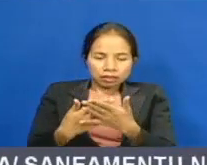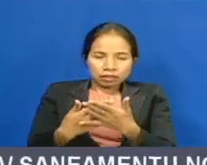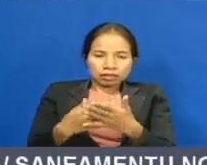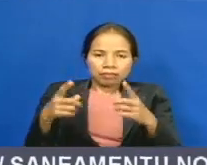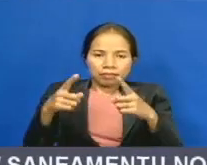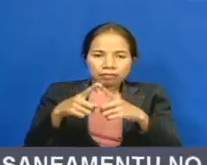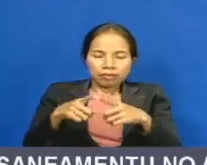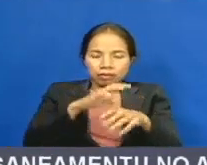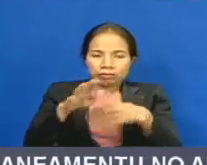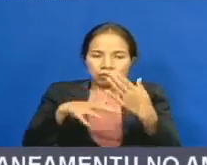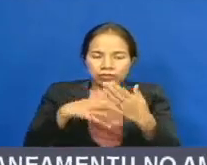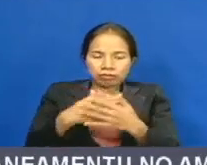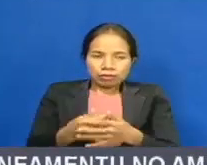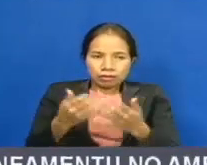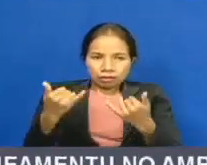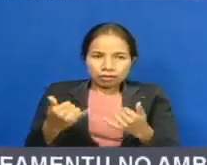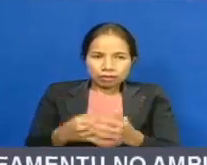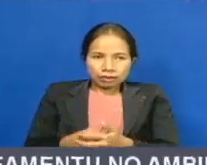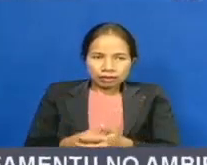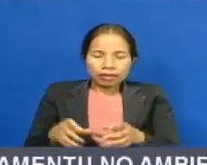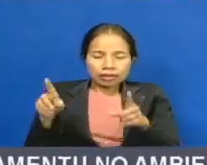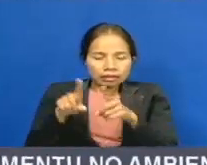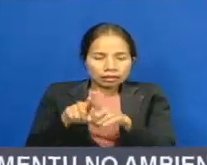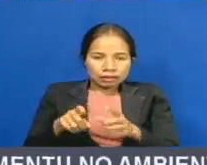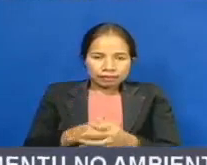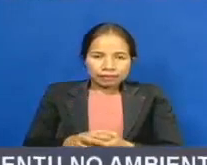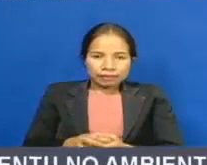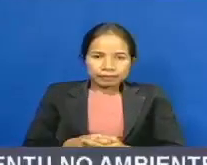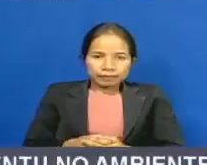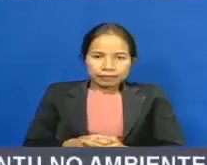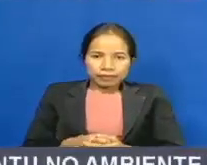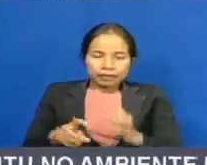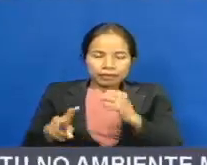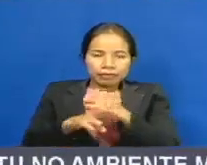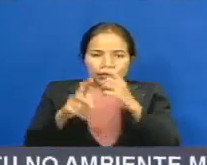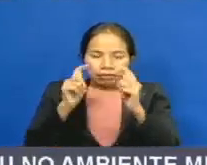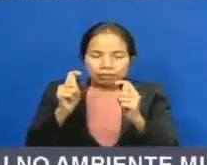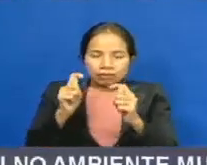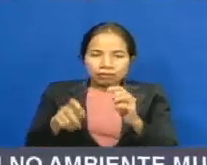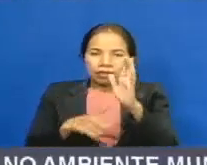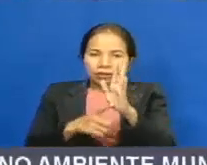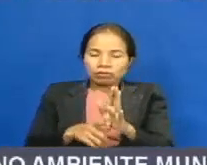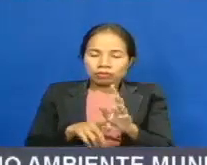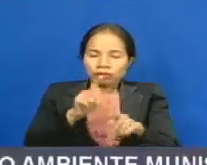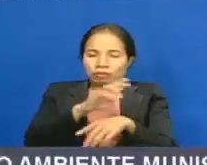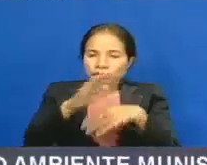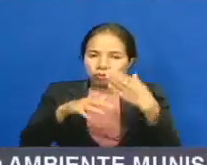ba parte hotu. Agora, nemos anesan. Vitio Matesela, no sai viral, hotu ene preocupado,